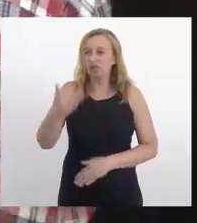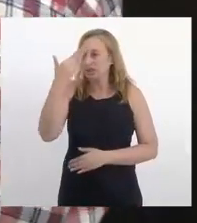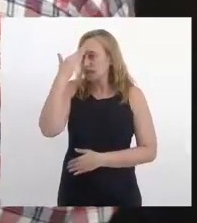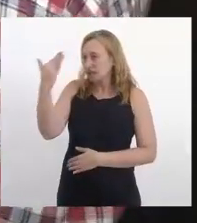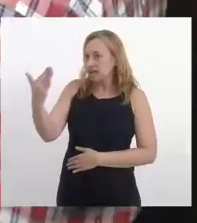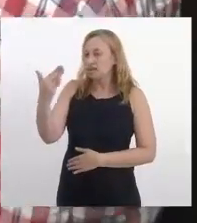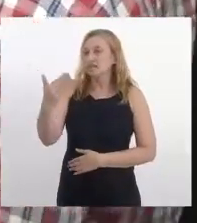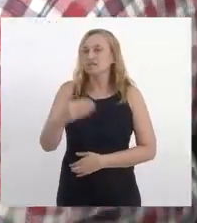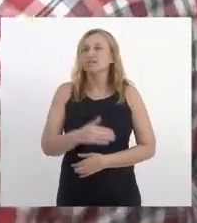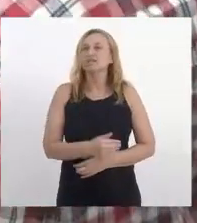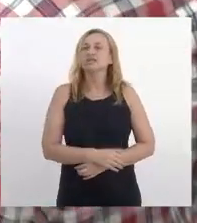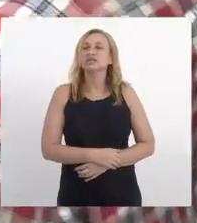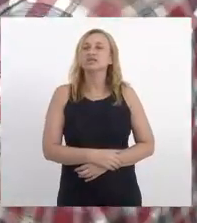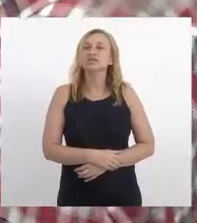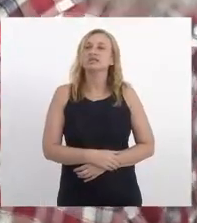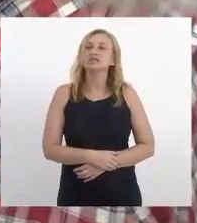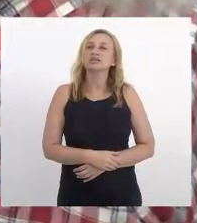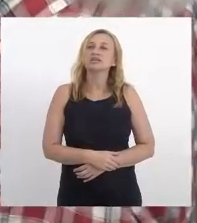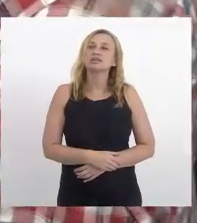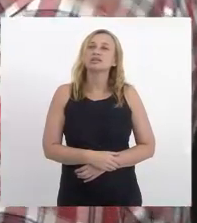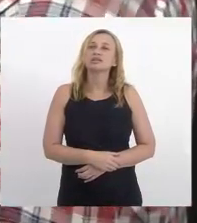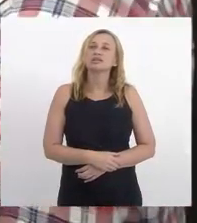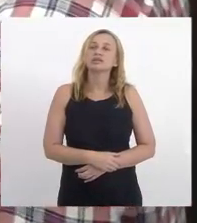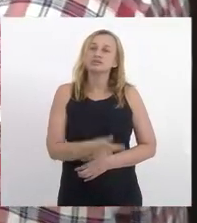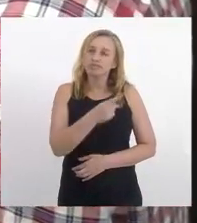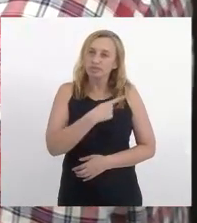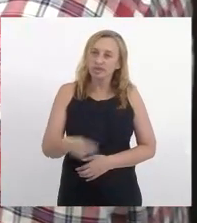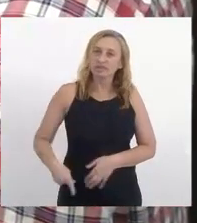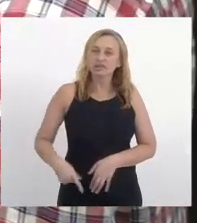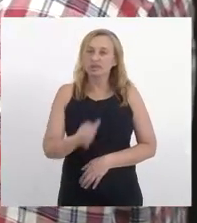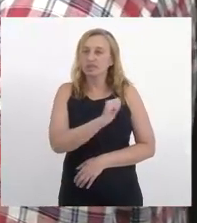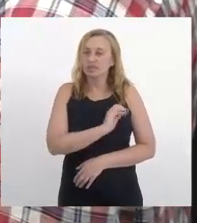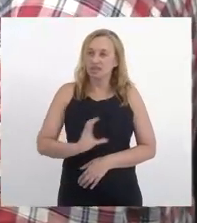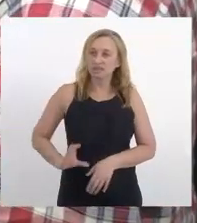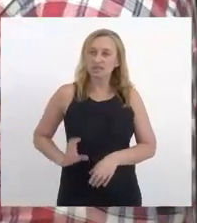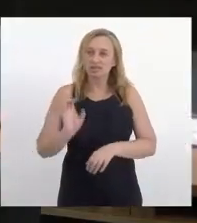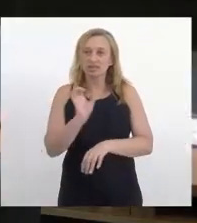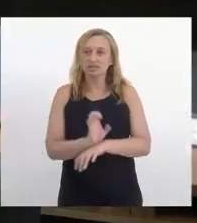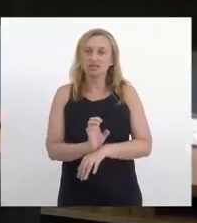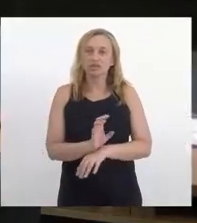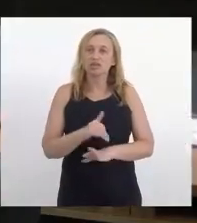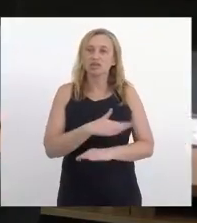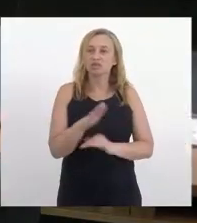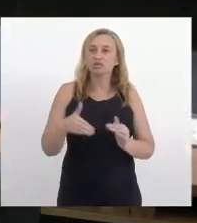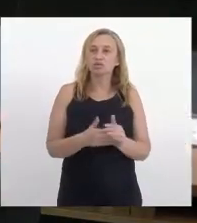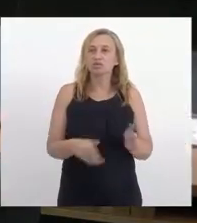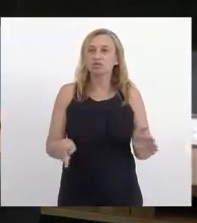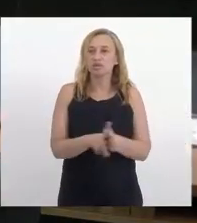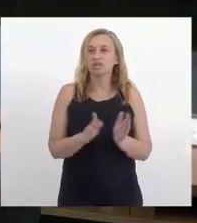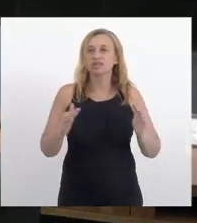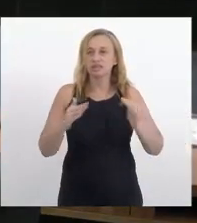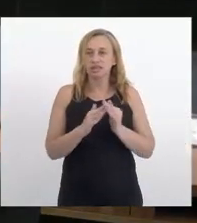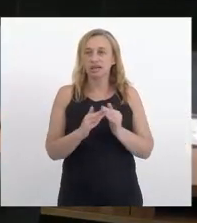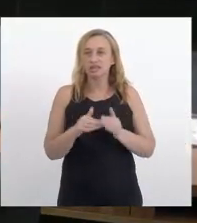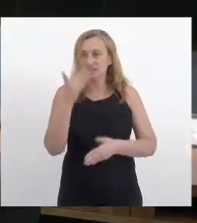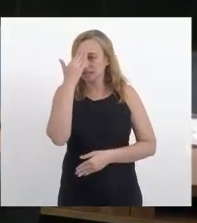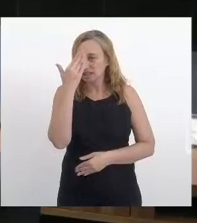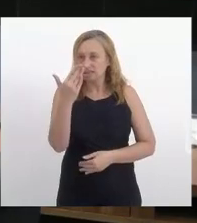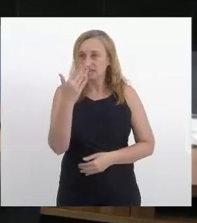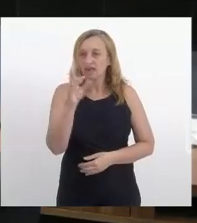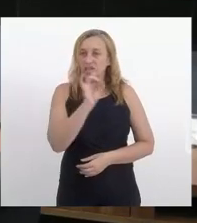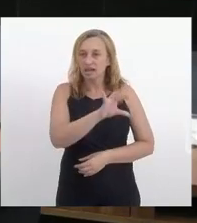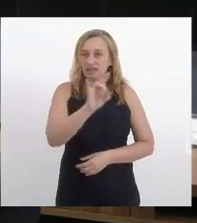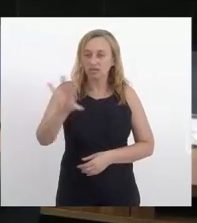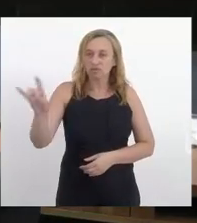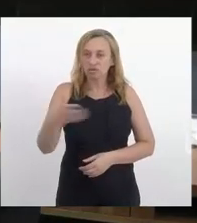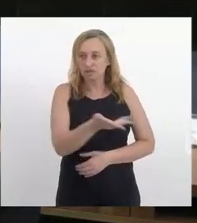Agradecer ao deputado estadual André Siciliano e a todos desta casa. Agradecer a cada um